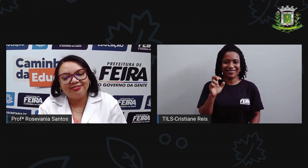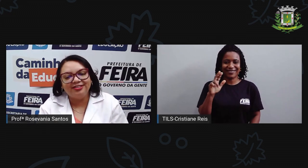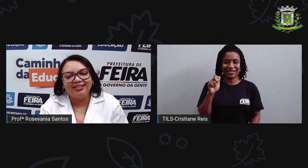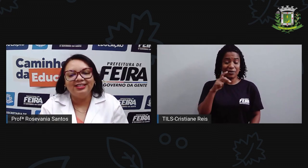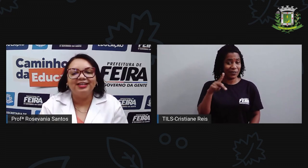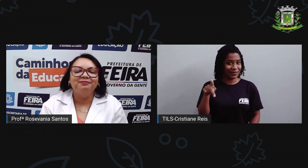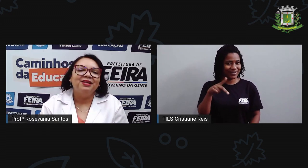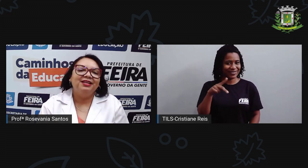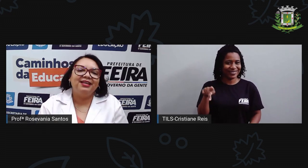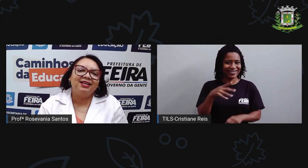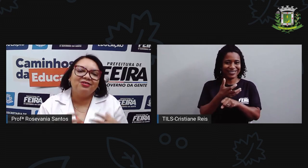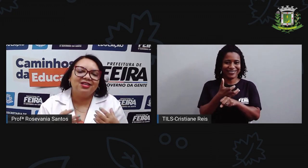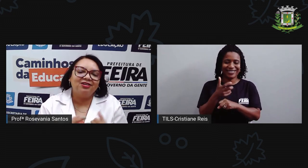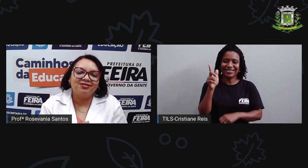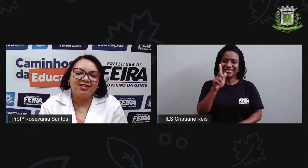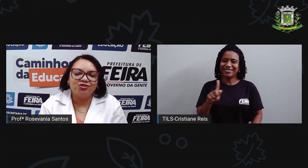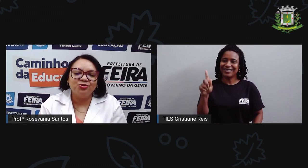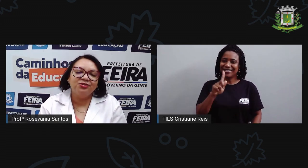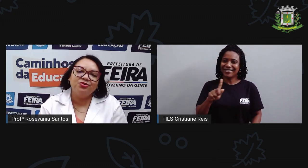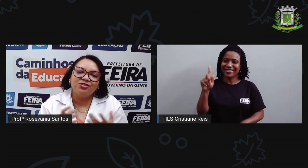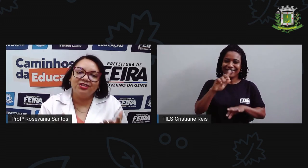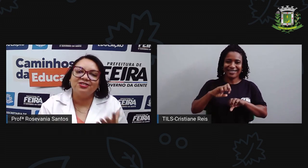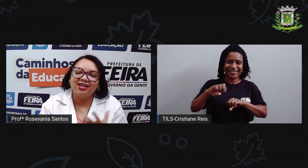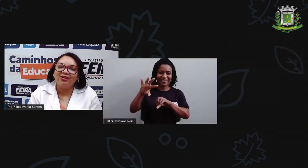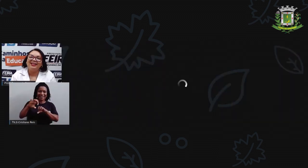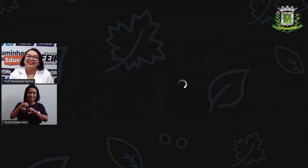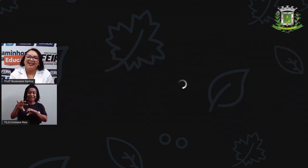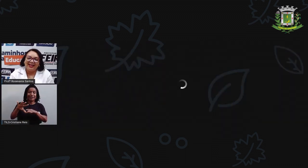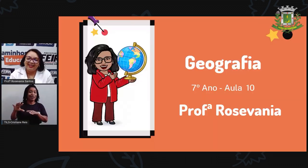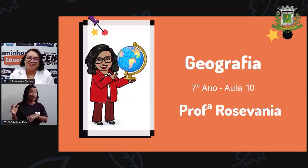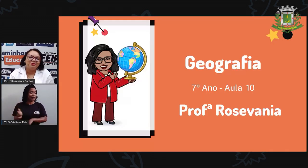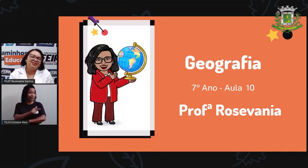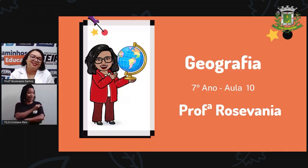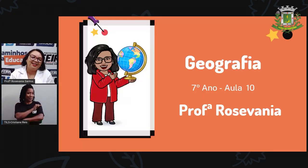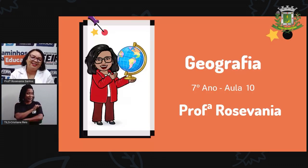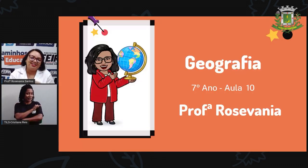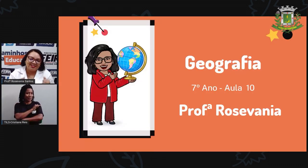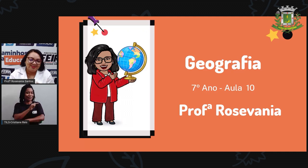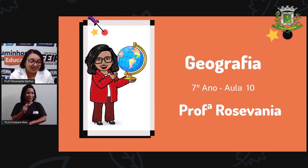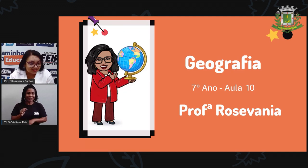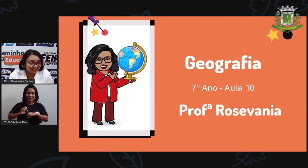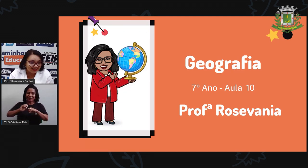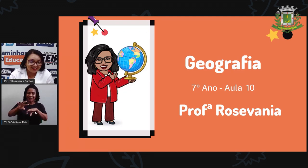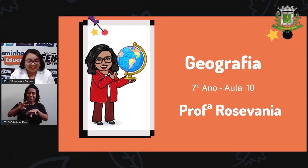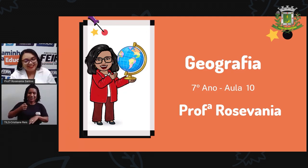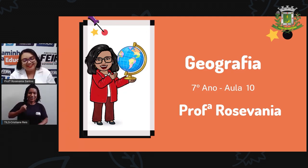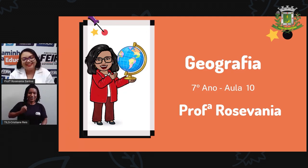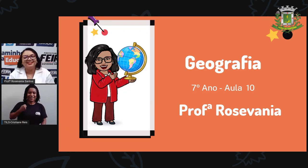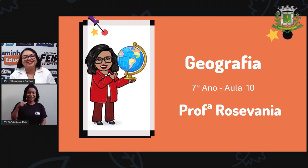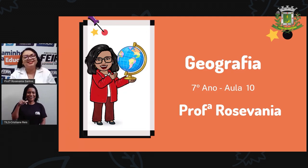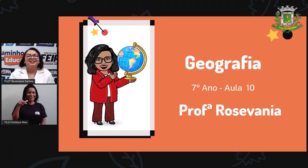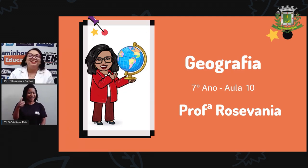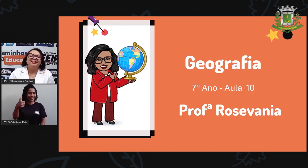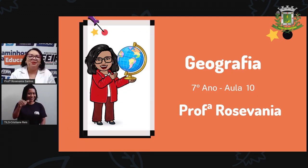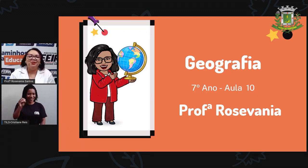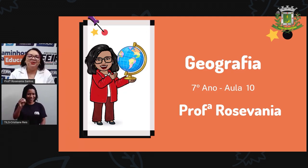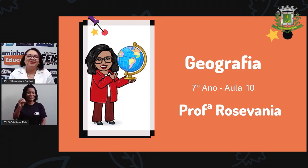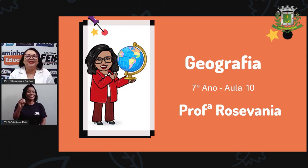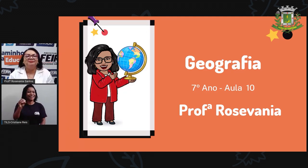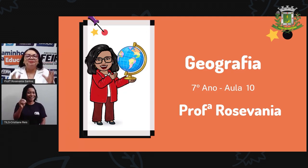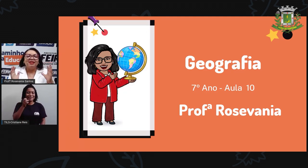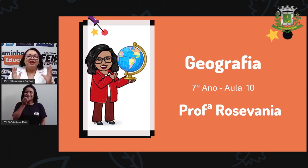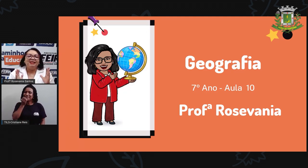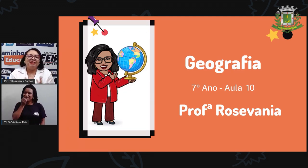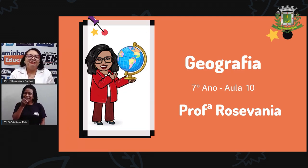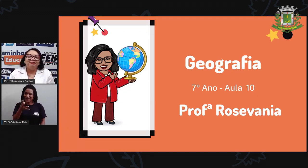geografia. A nossa aula do sétimo ano hoje é a nossa aula 10, pois é, já estamos na aula 10, gente. Que bom,